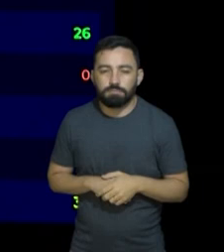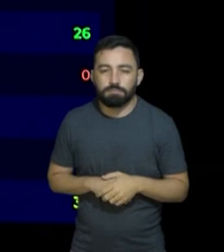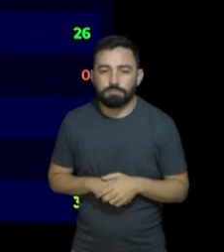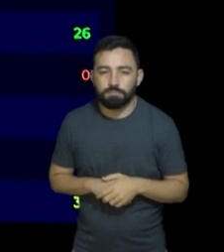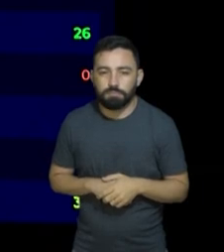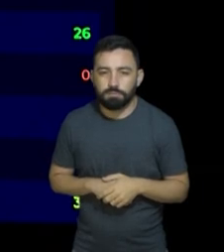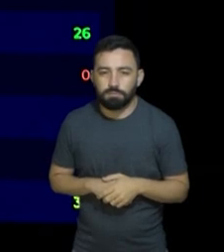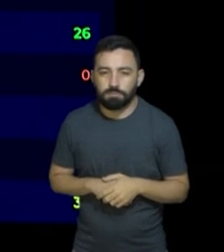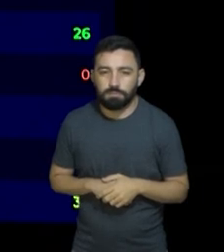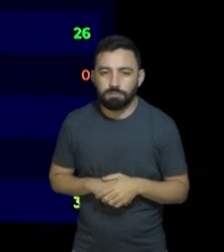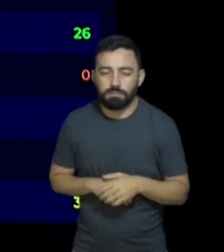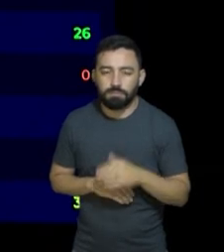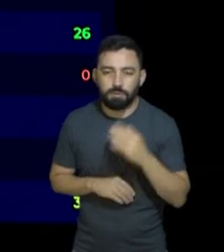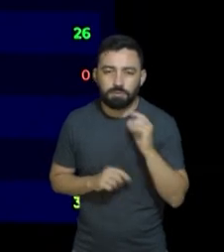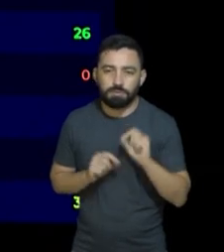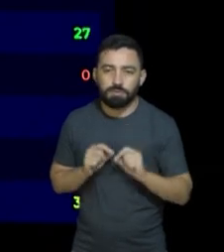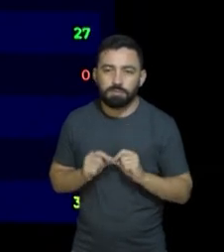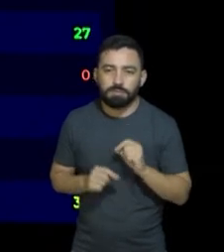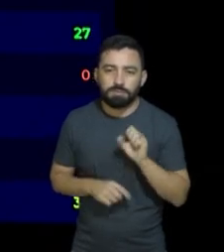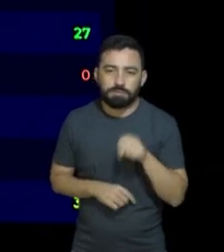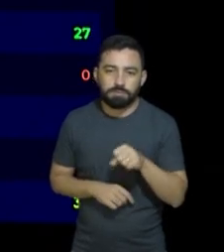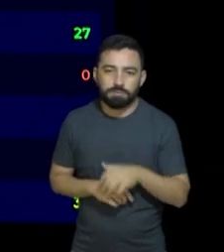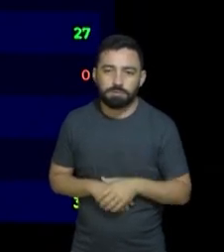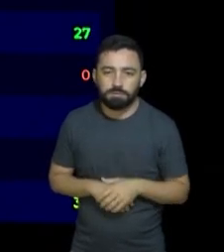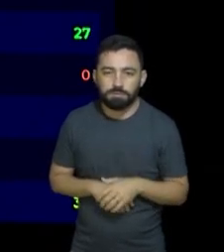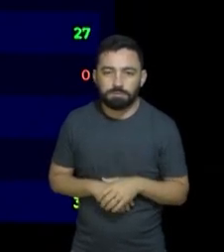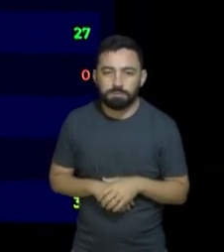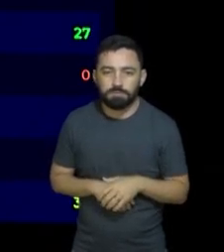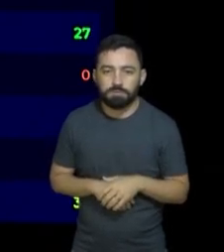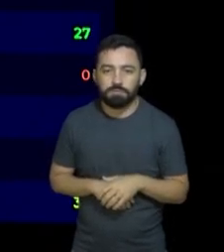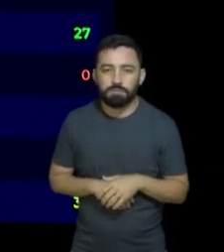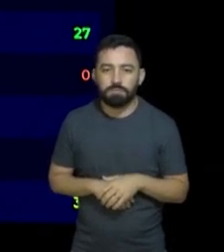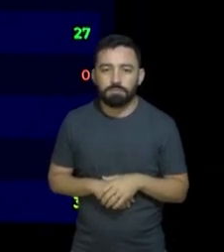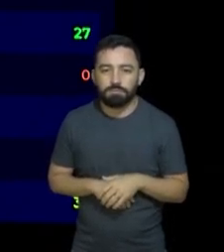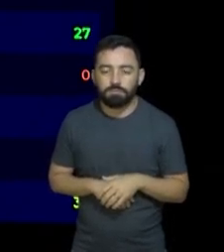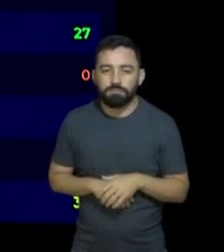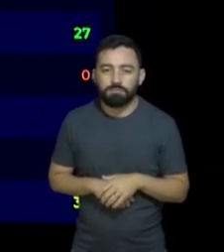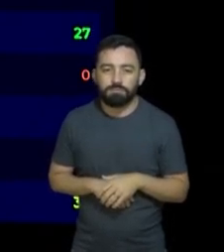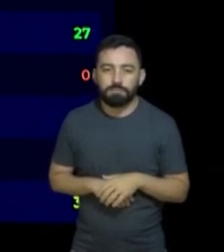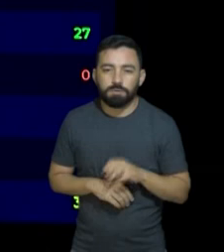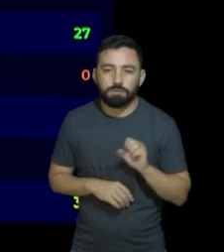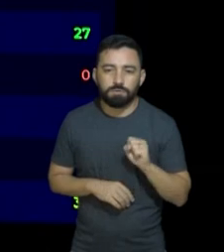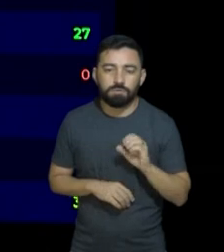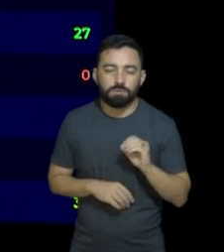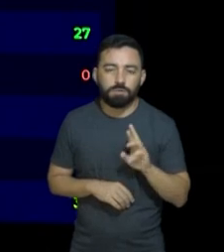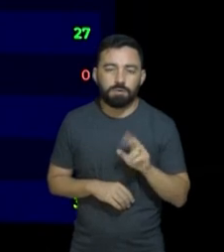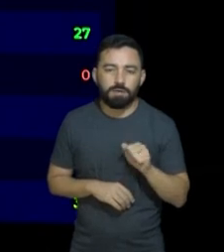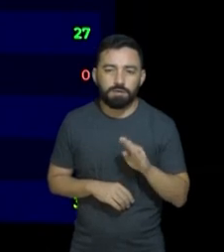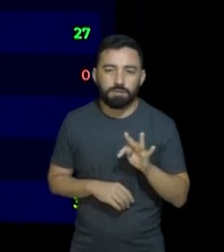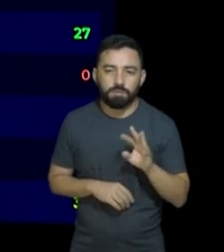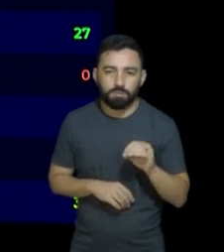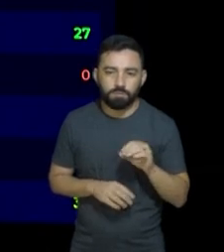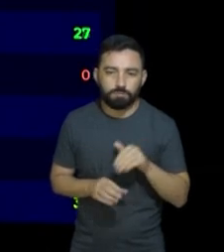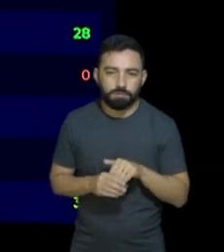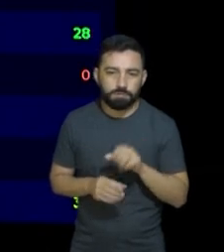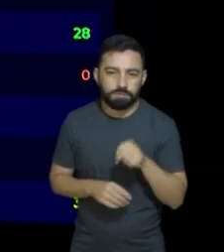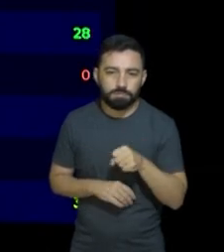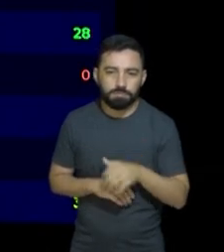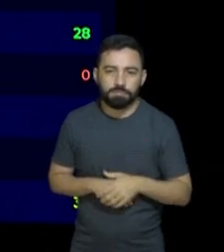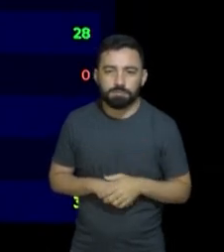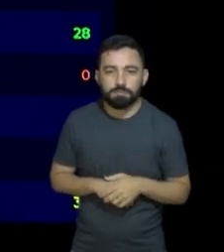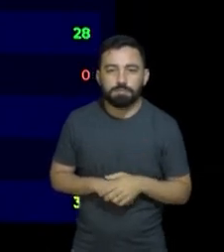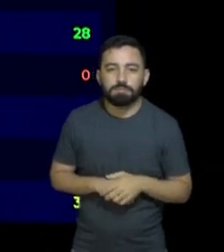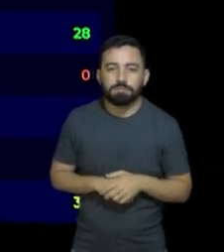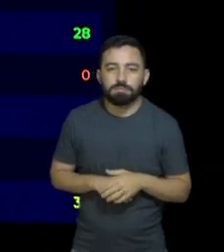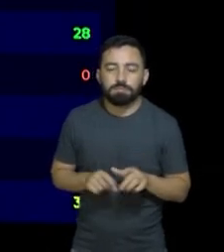Pedra 90 vota sim como vota Deputado sorato deputado sorato vota assim